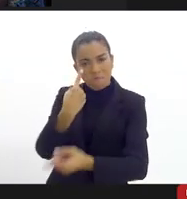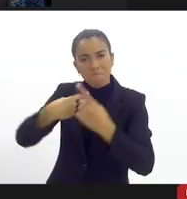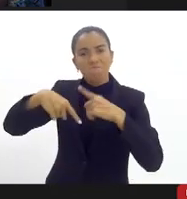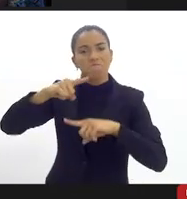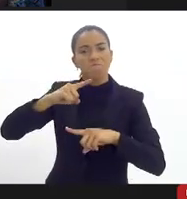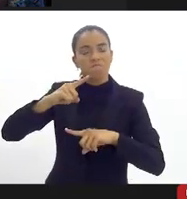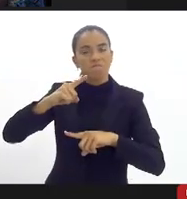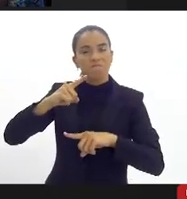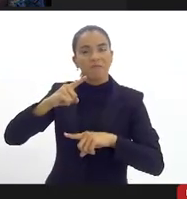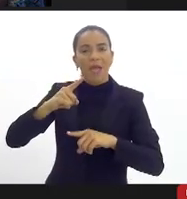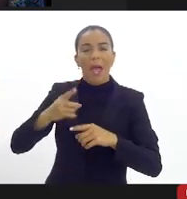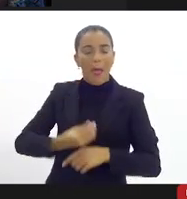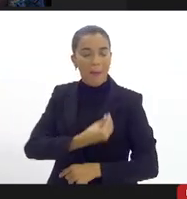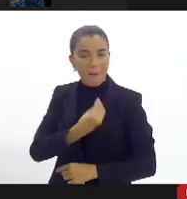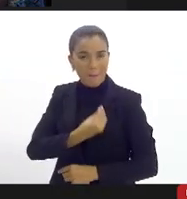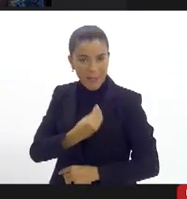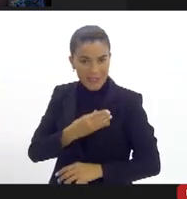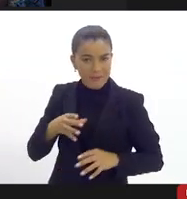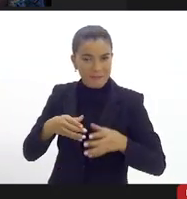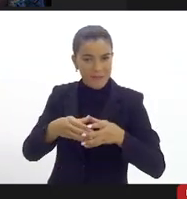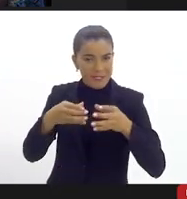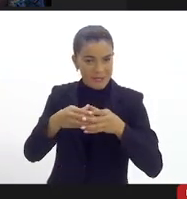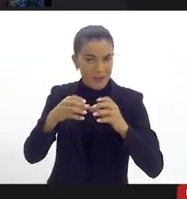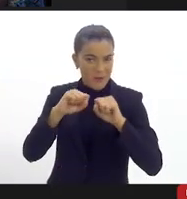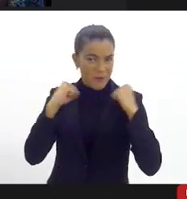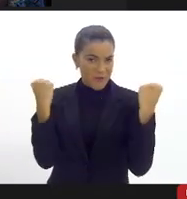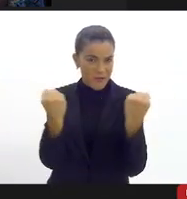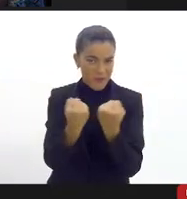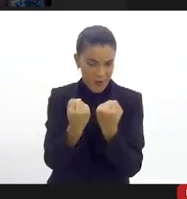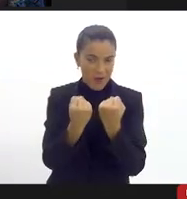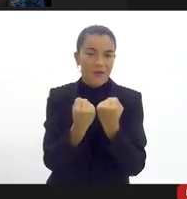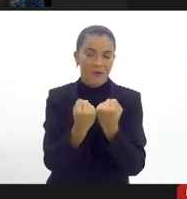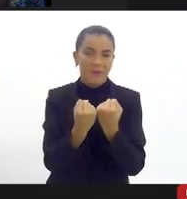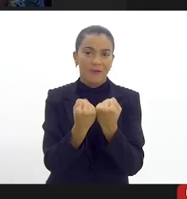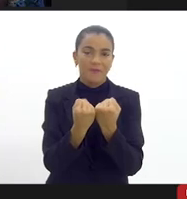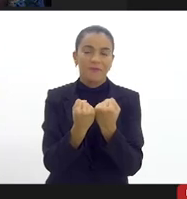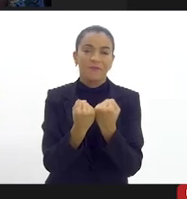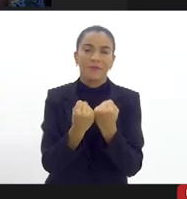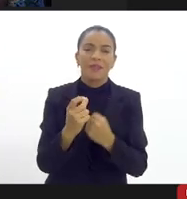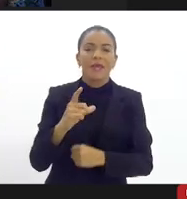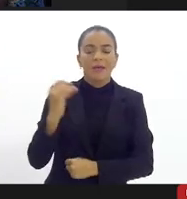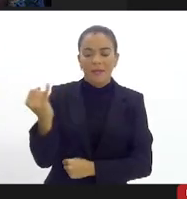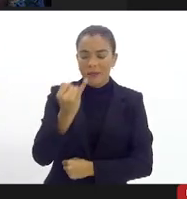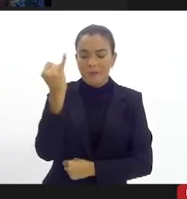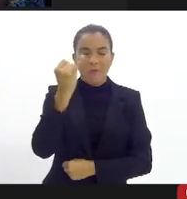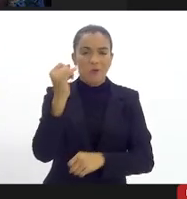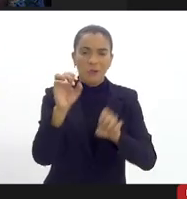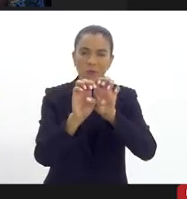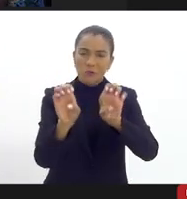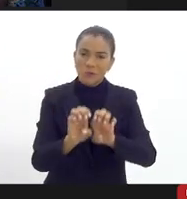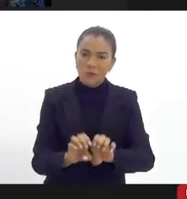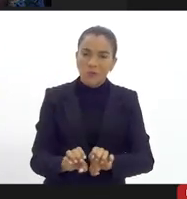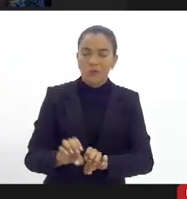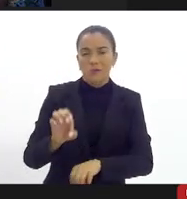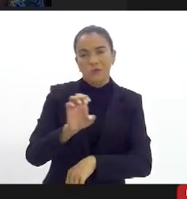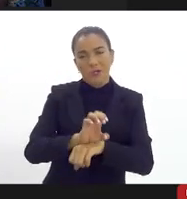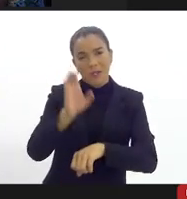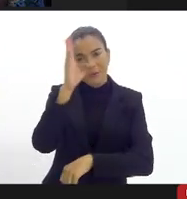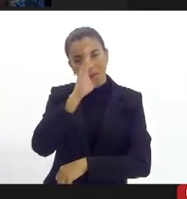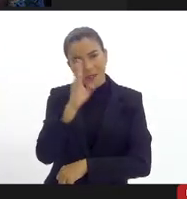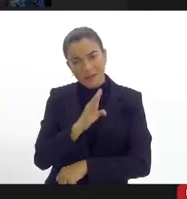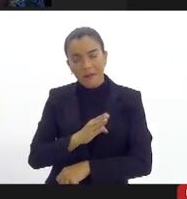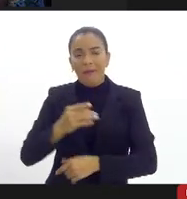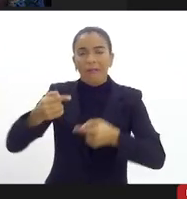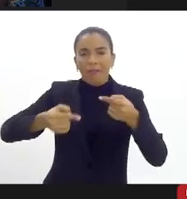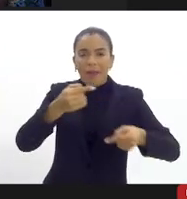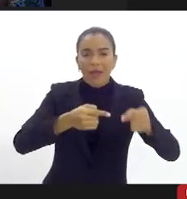então a participação nesse fórum acontecem assento nesta nesta importante estrutura do estado brasileiro que debate à